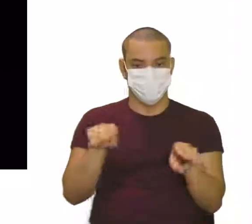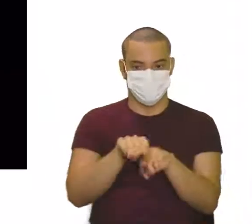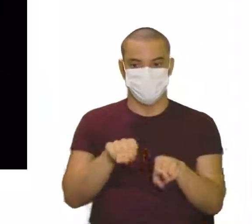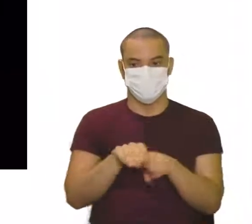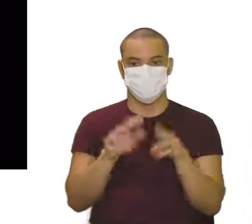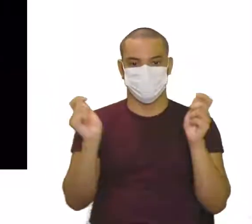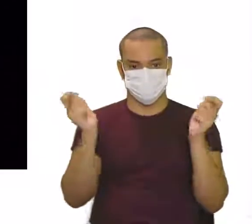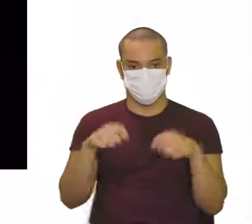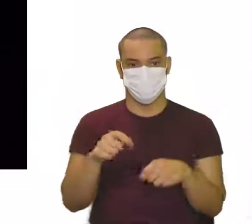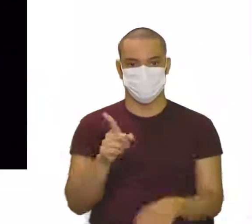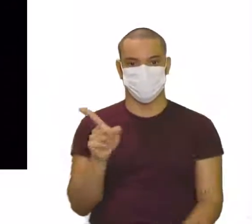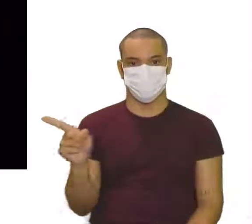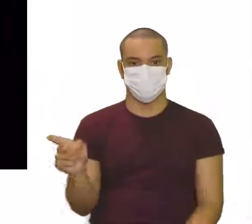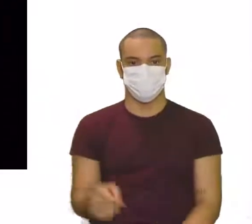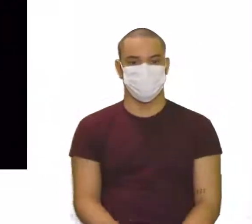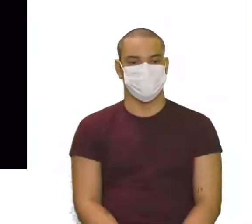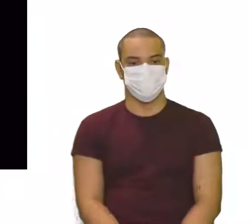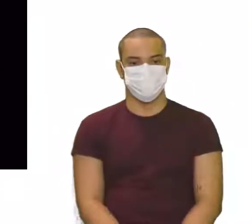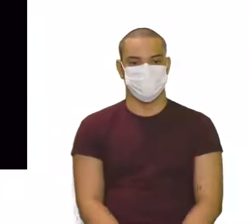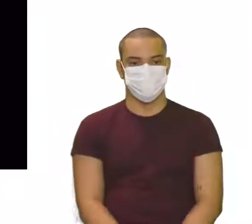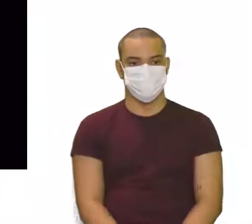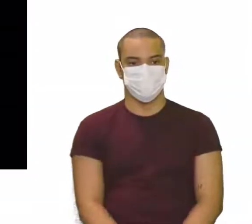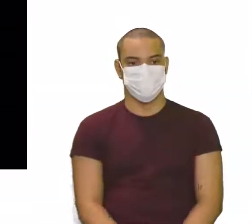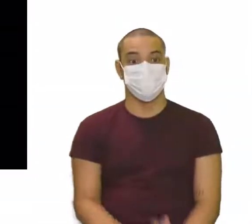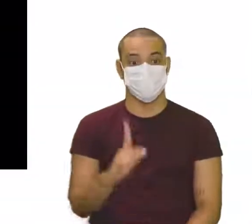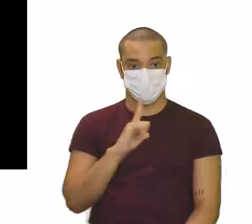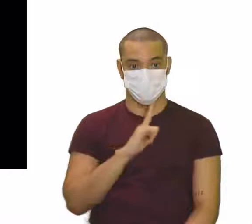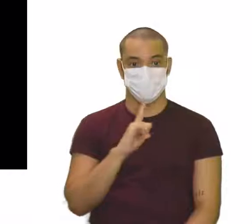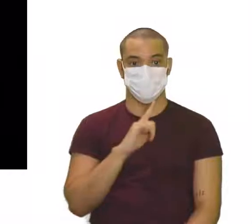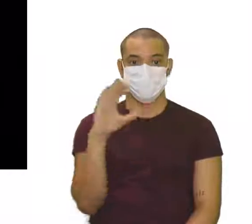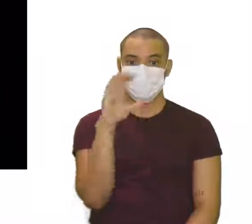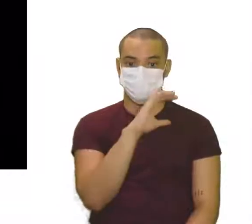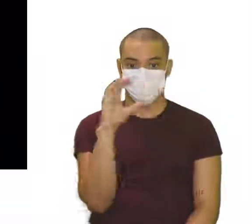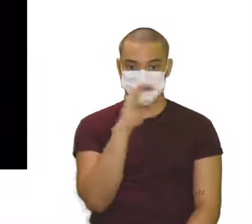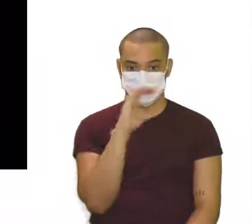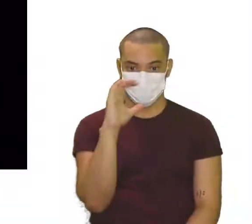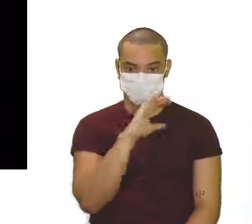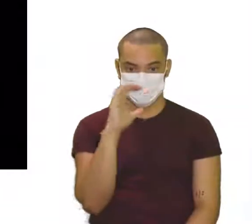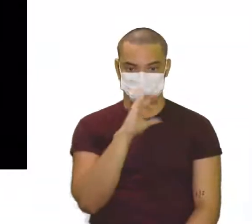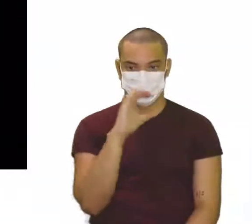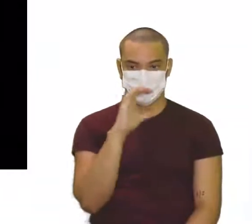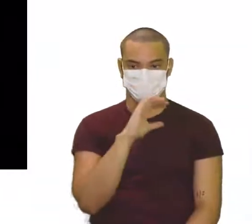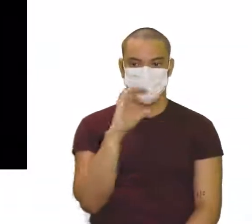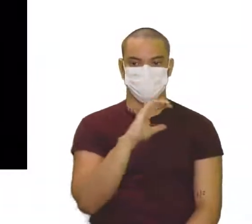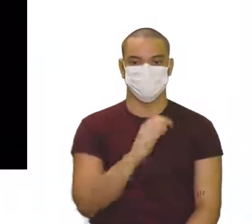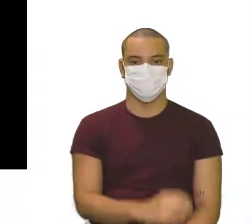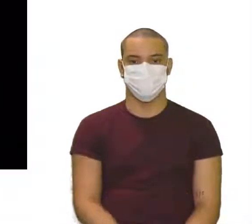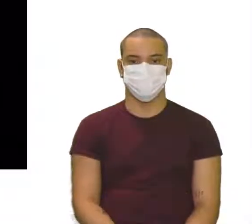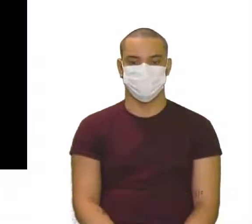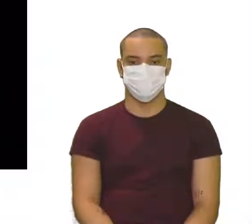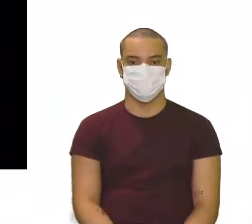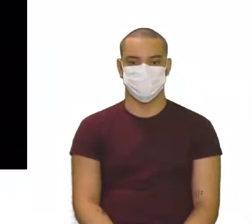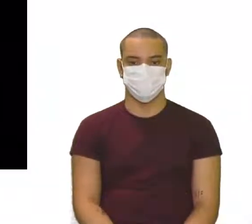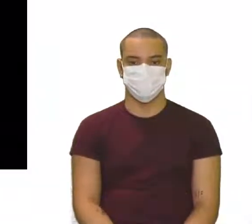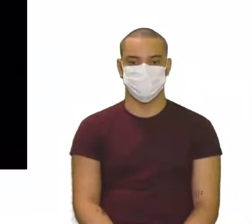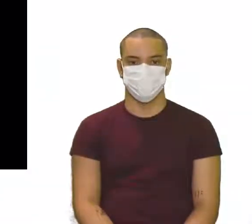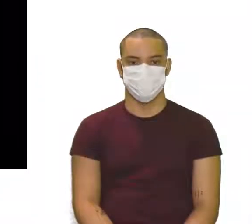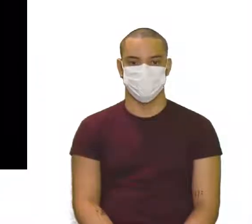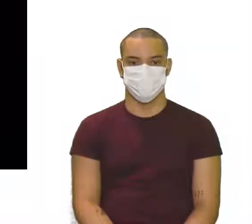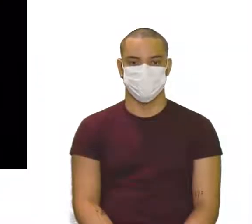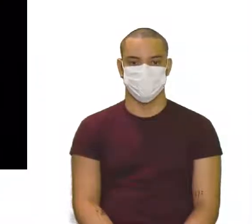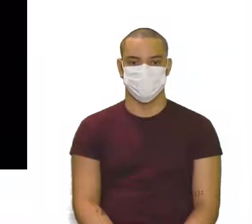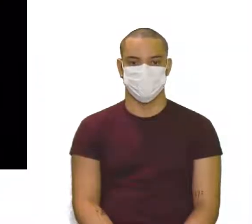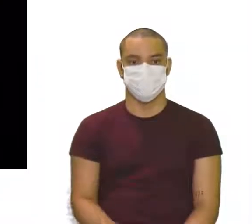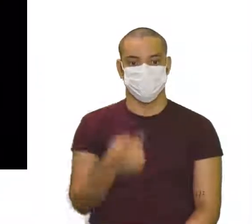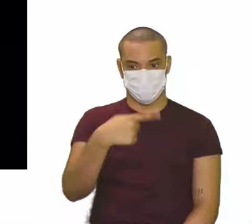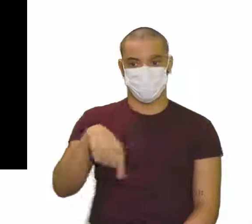só, que ela já está com uma certa velocidade nesse campo. E aqui vocês podem ver como é que está ocorrendo